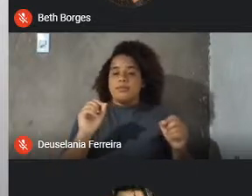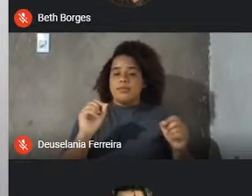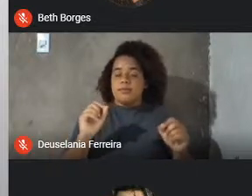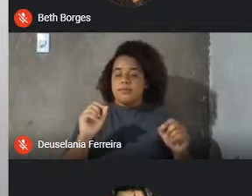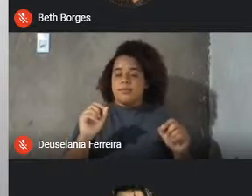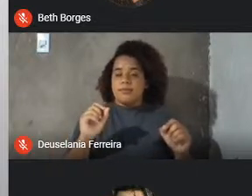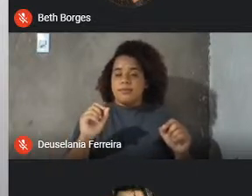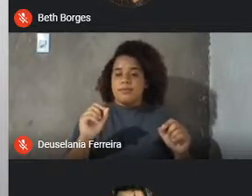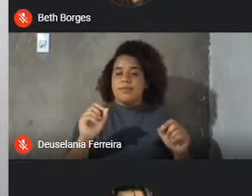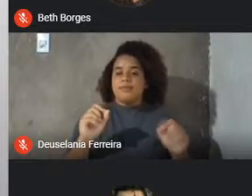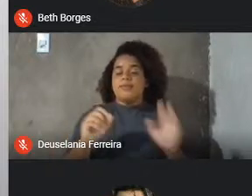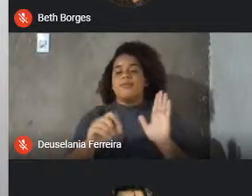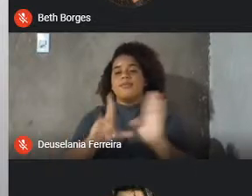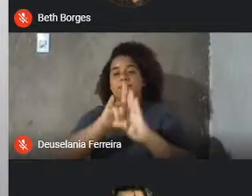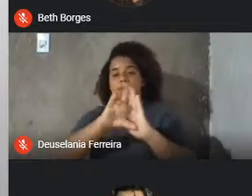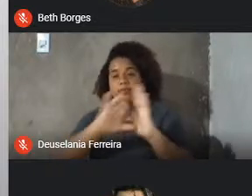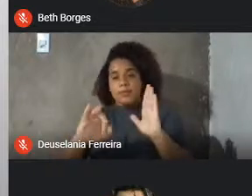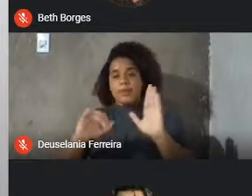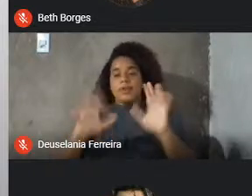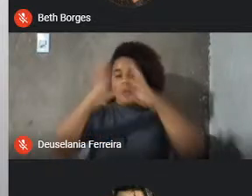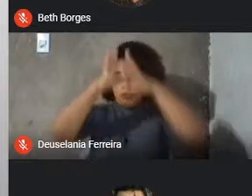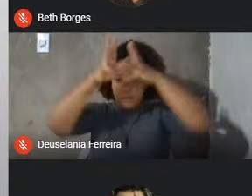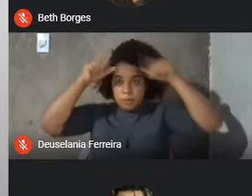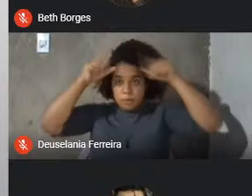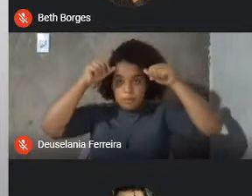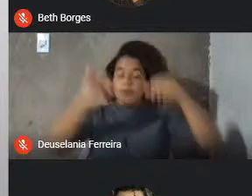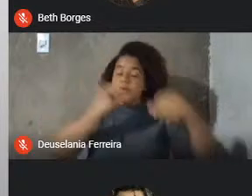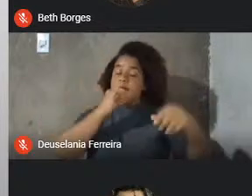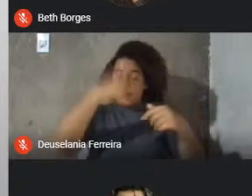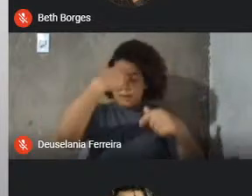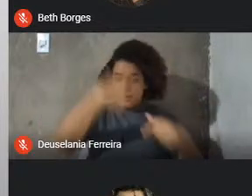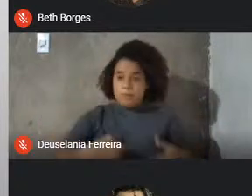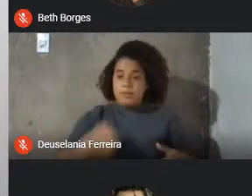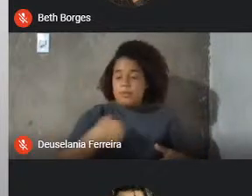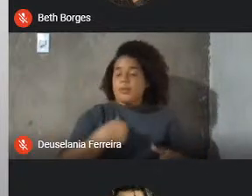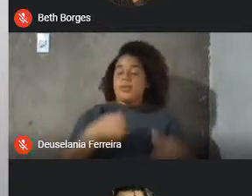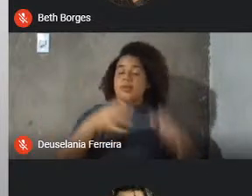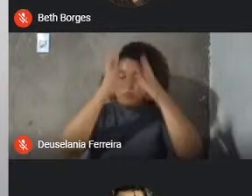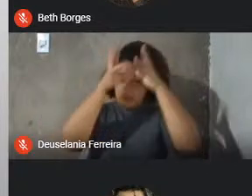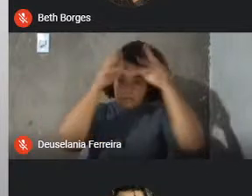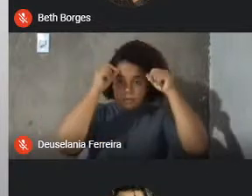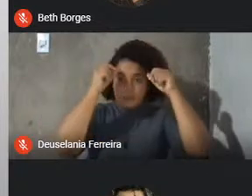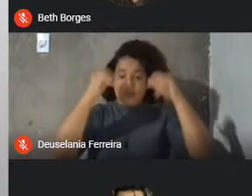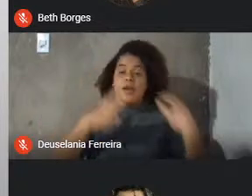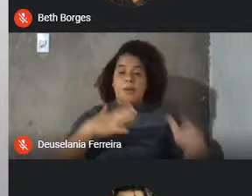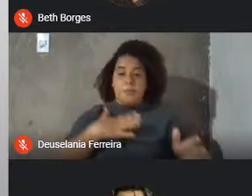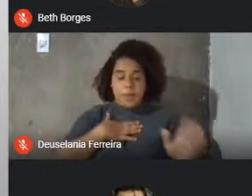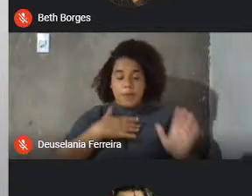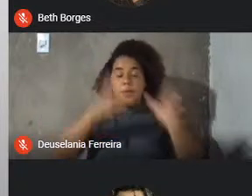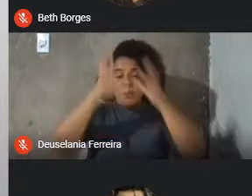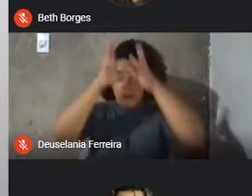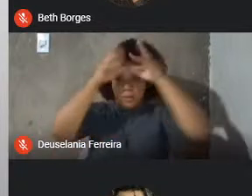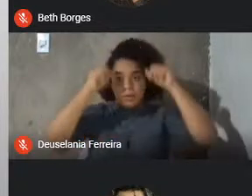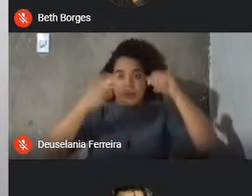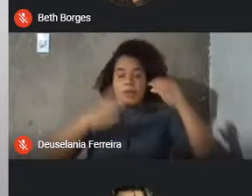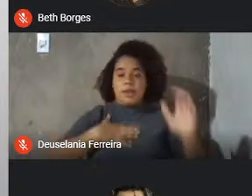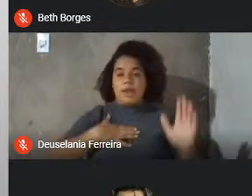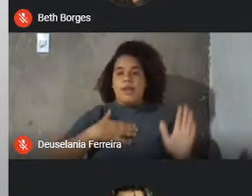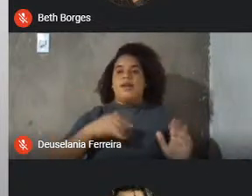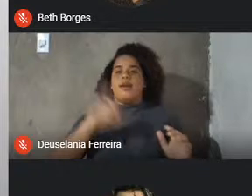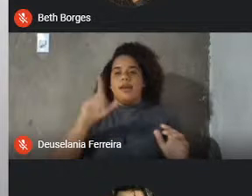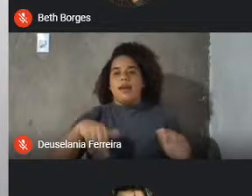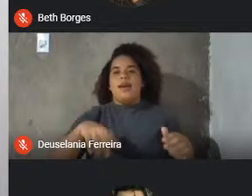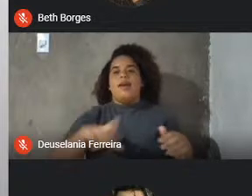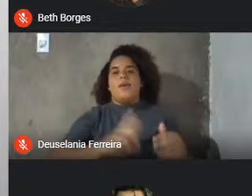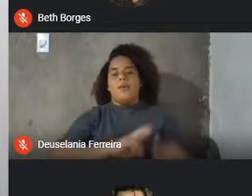que a uma legislação de um conselho, como eu, por exemplo, aí não. É o meu conselho que é responsável pela minha atuação.